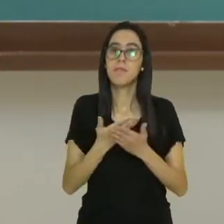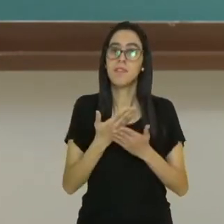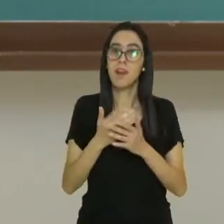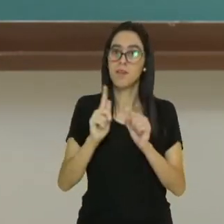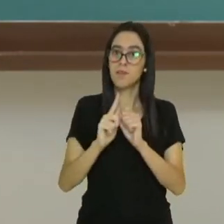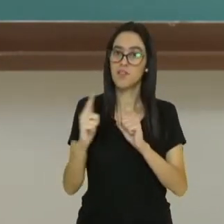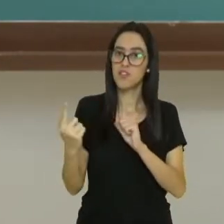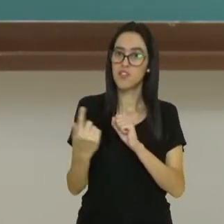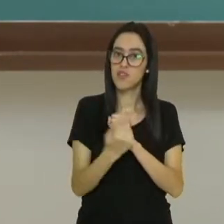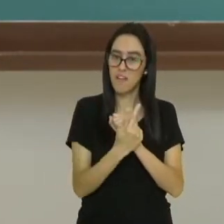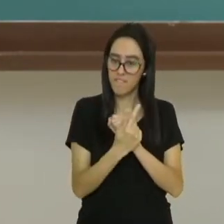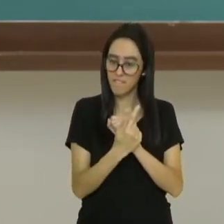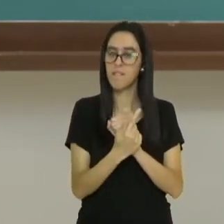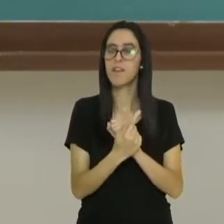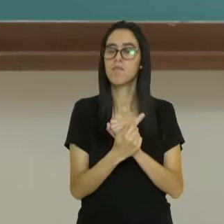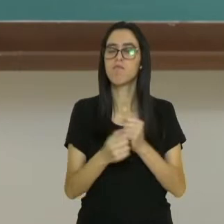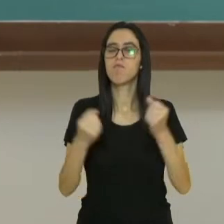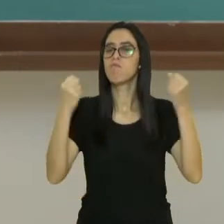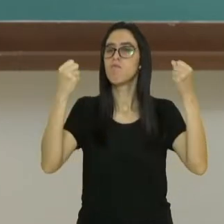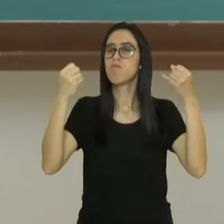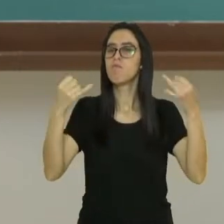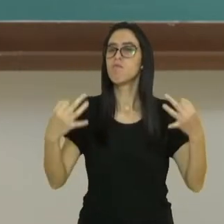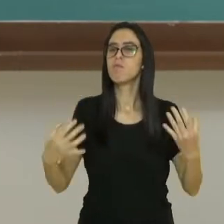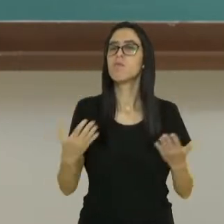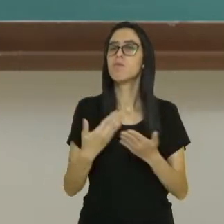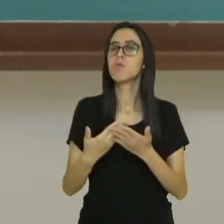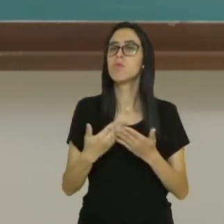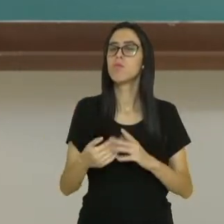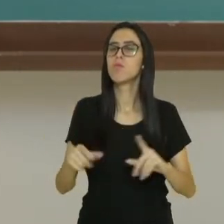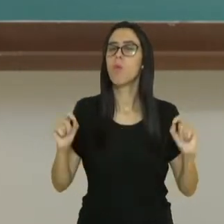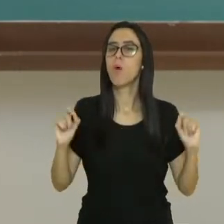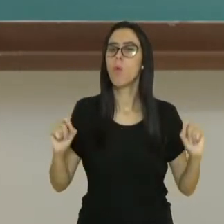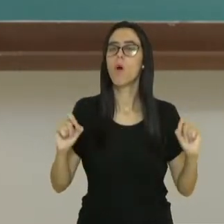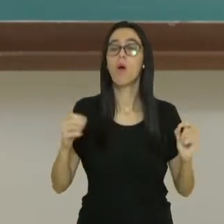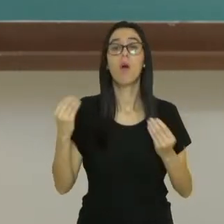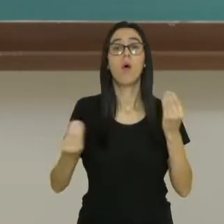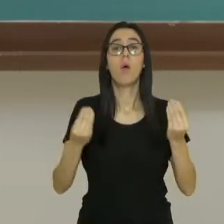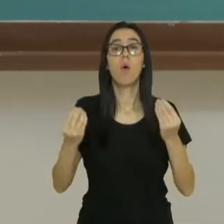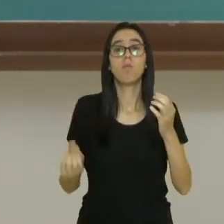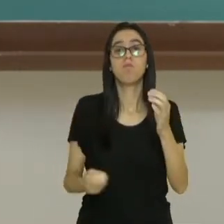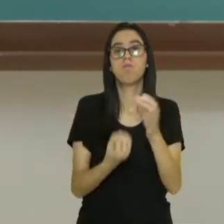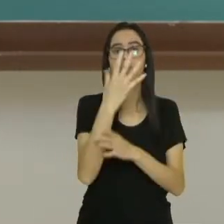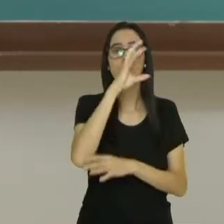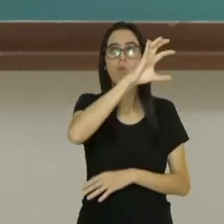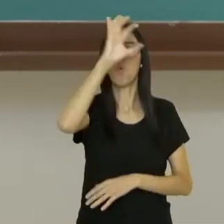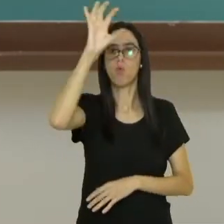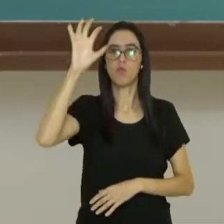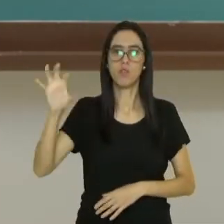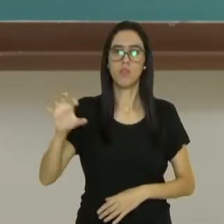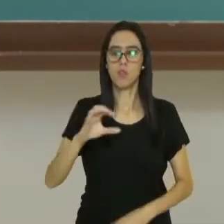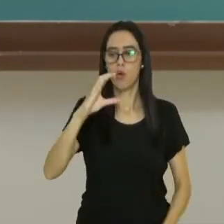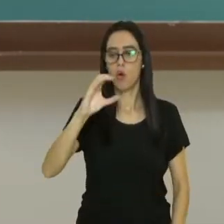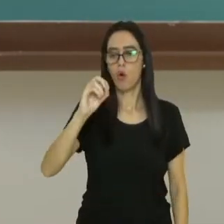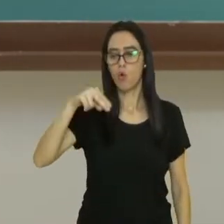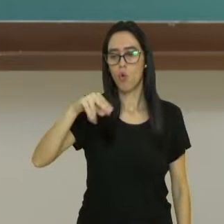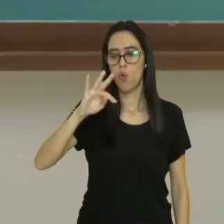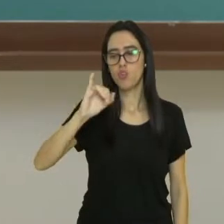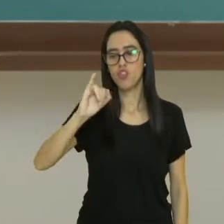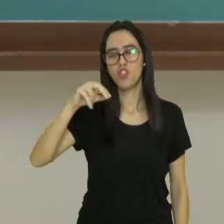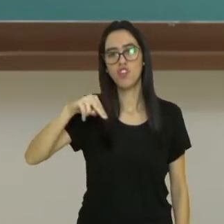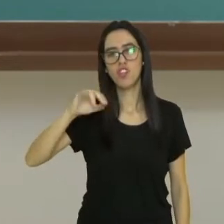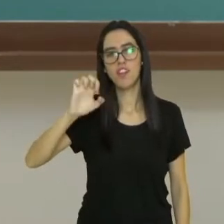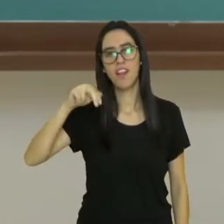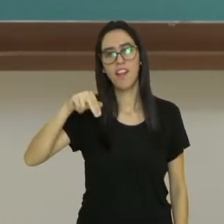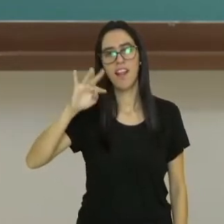de geografia e vamos estudar como se formaram os continentes, quais são as